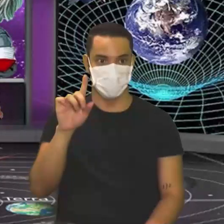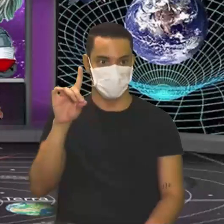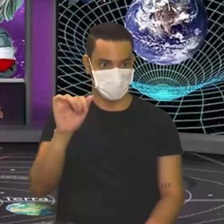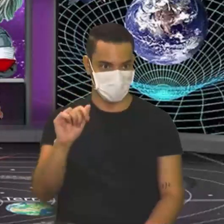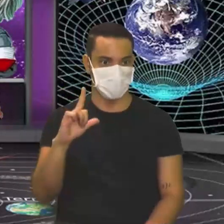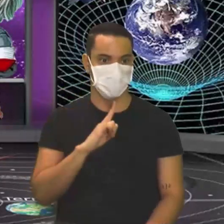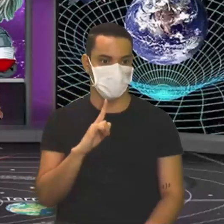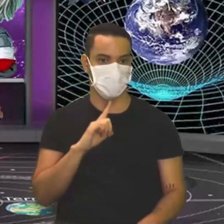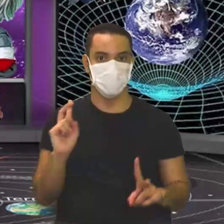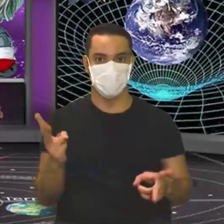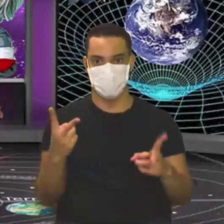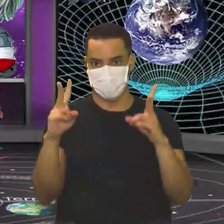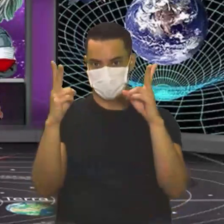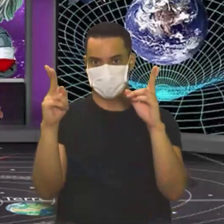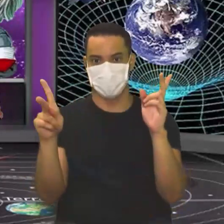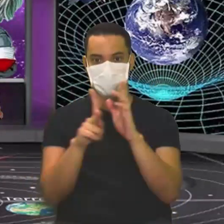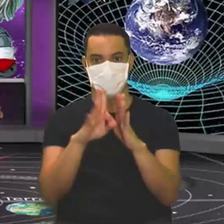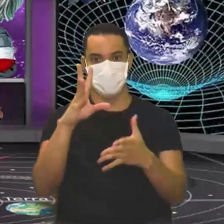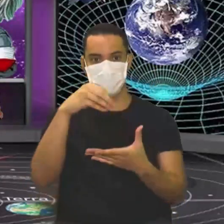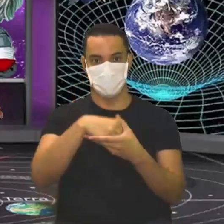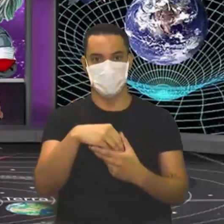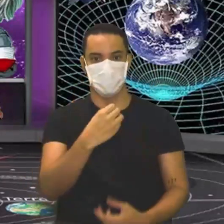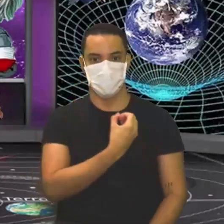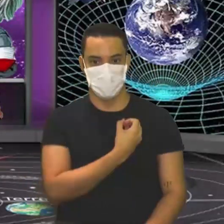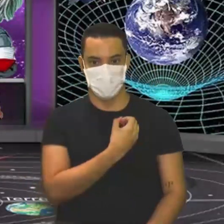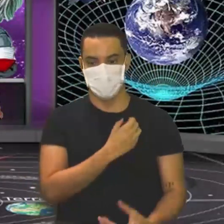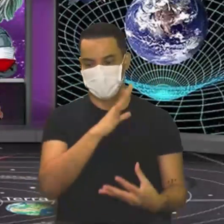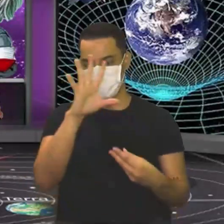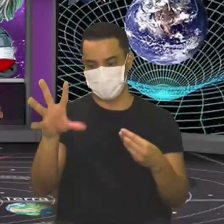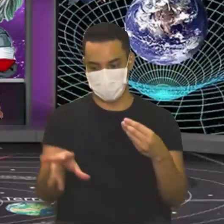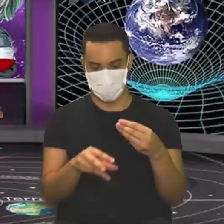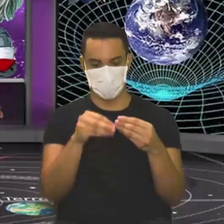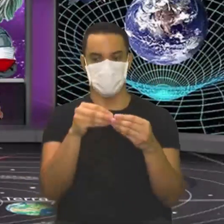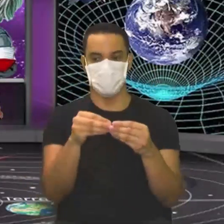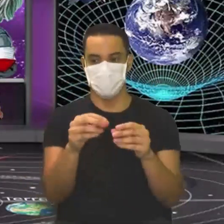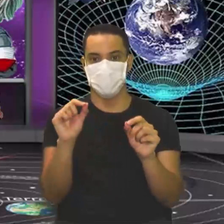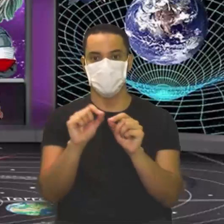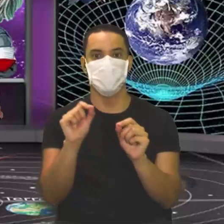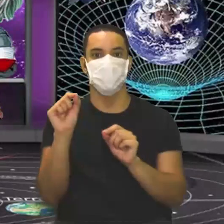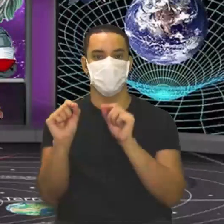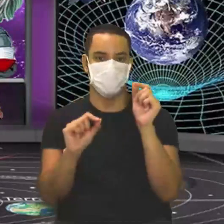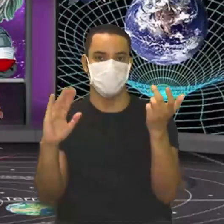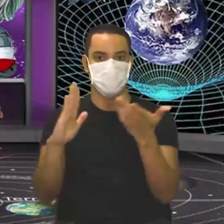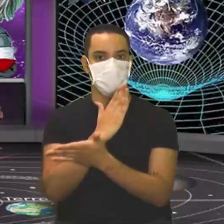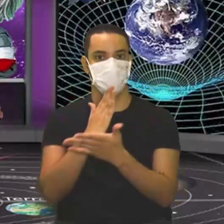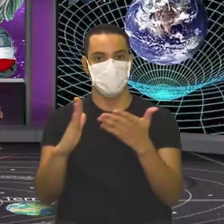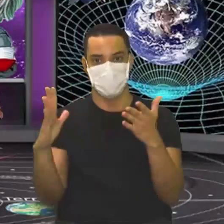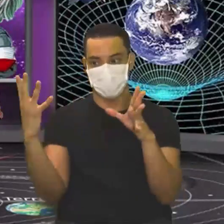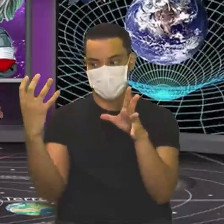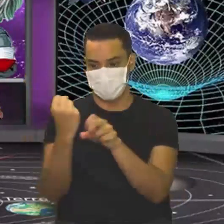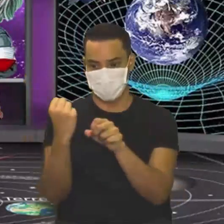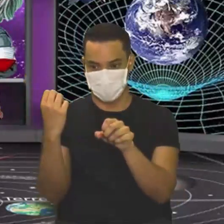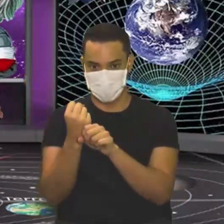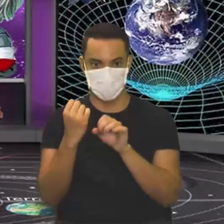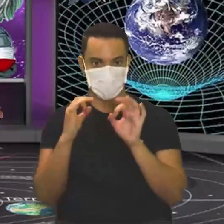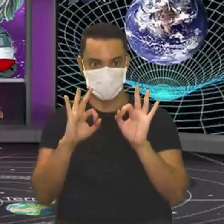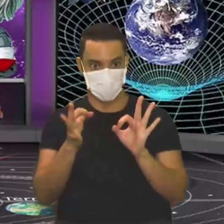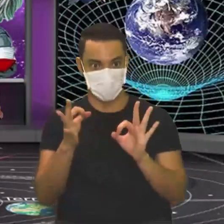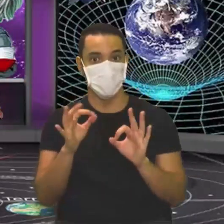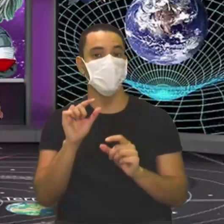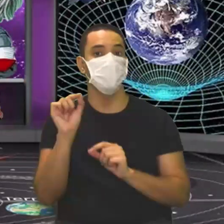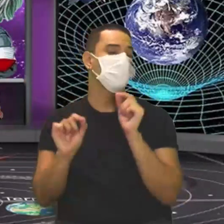um valor aí de carga elementar que nós atribuímos para poder fazer alguns cálculos. Bom, pessoal, o que